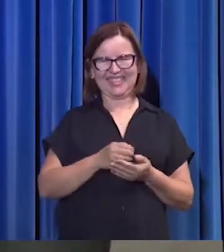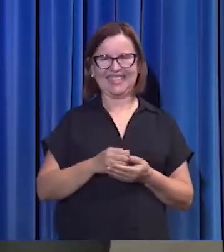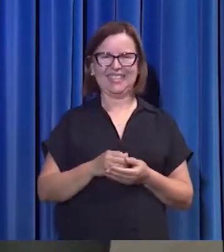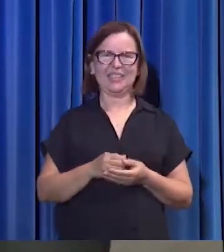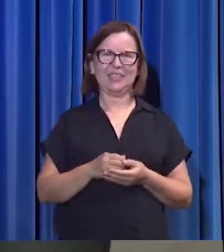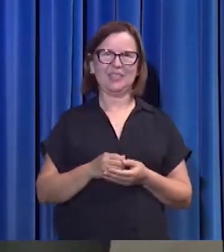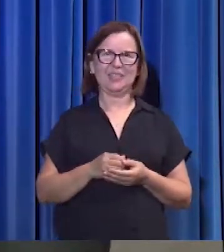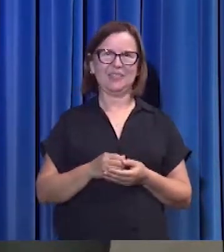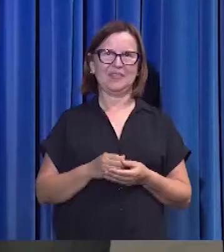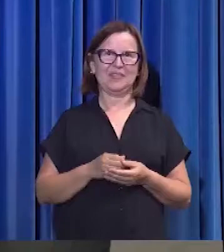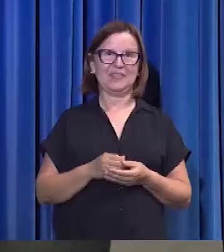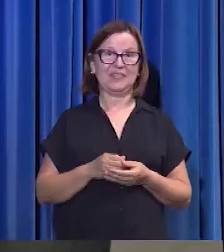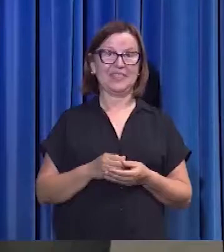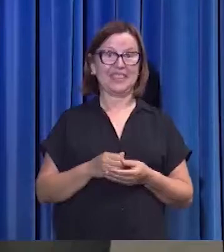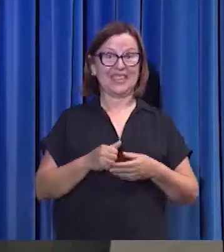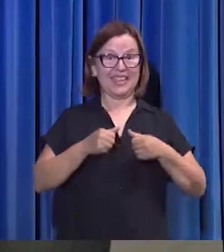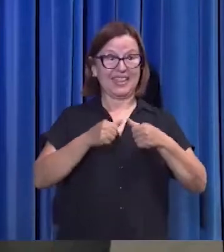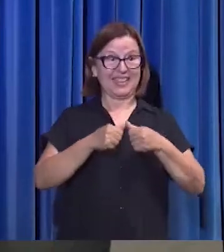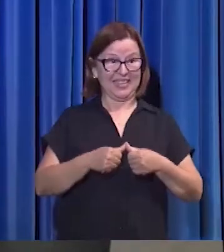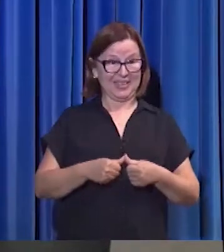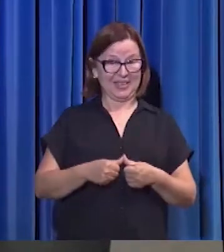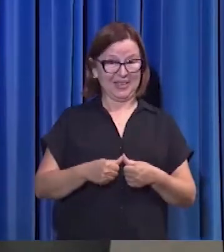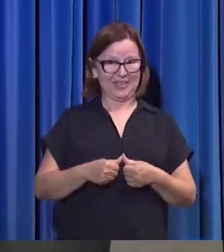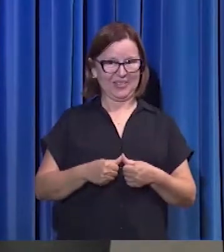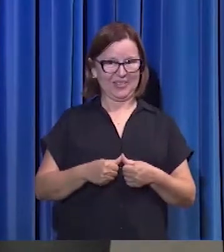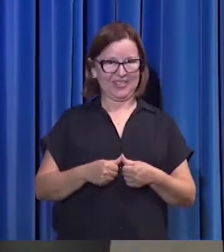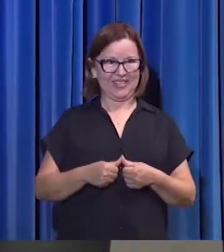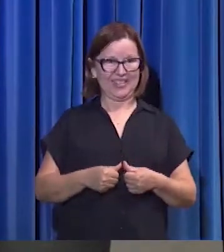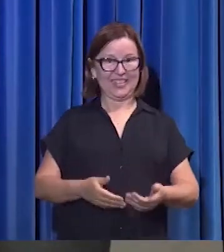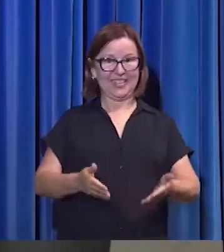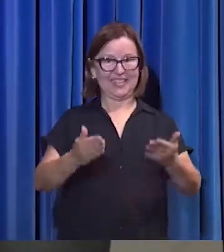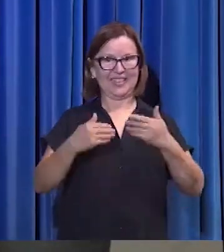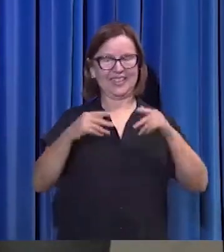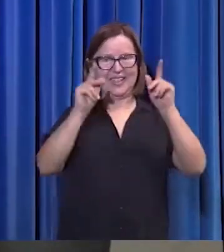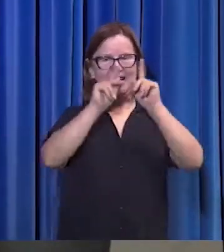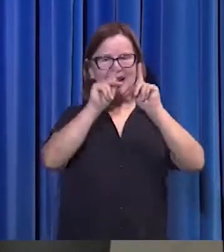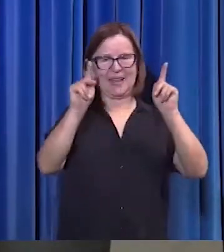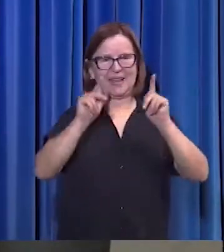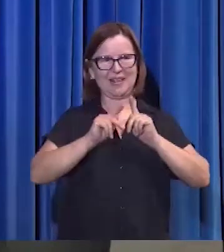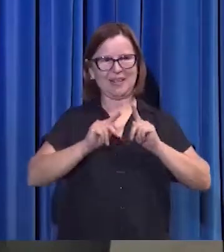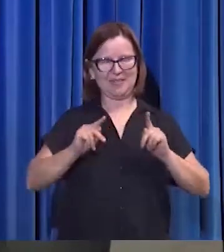É isto que vai gerar a paz. A minha paz vos dou.